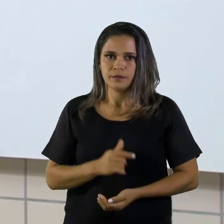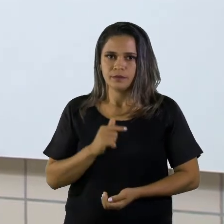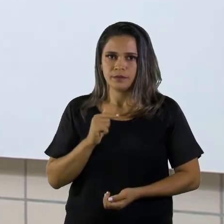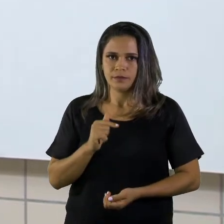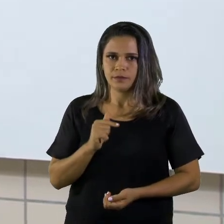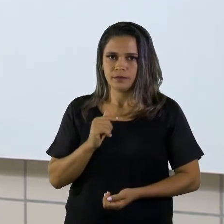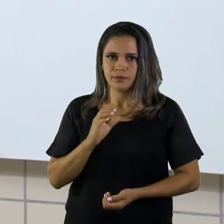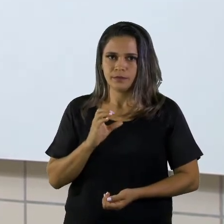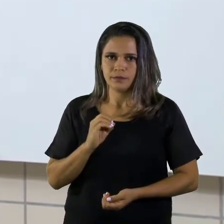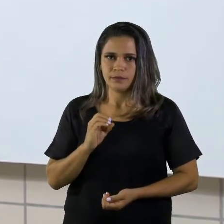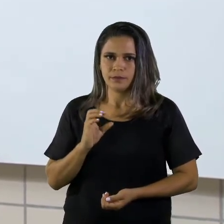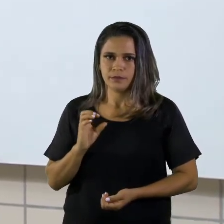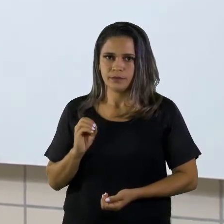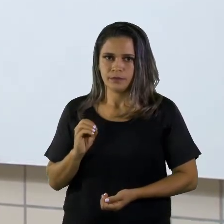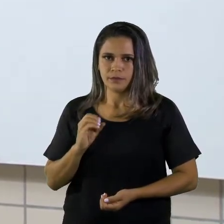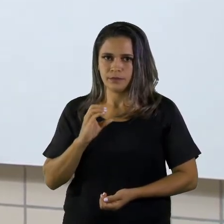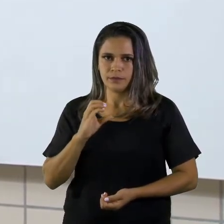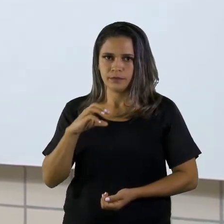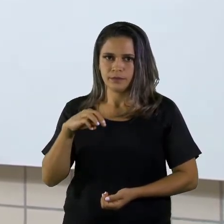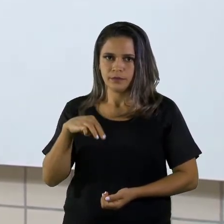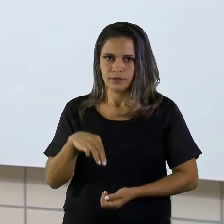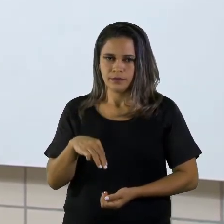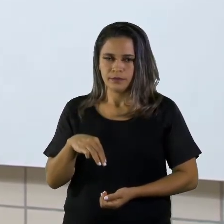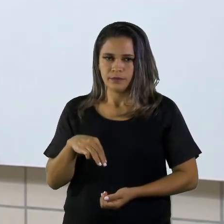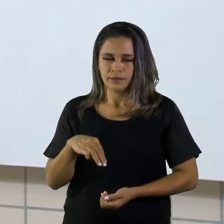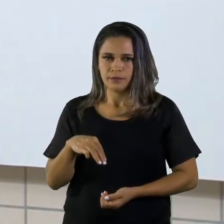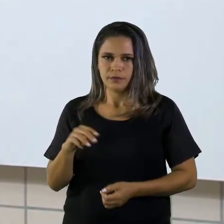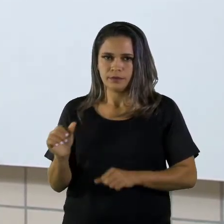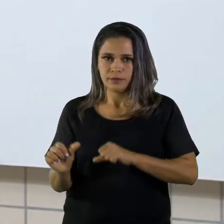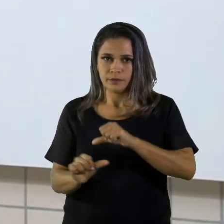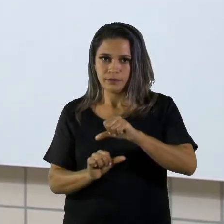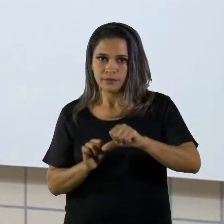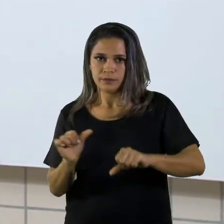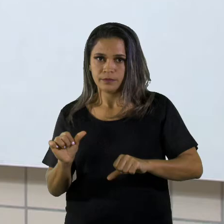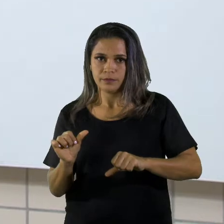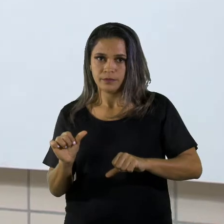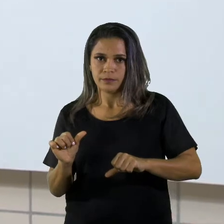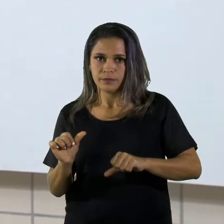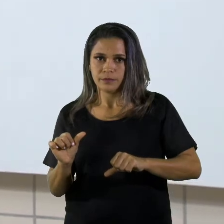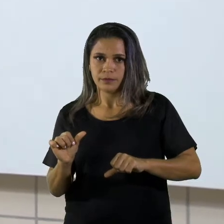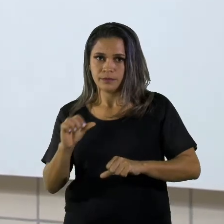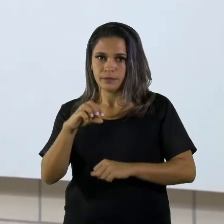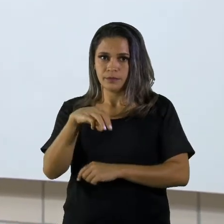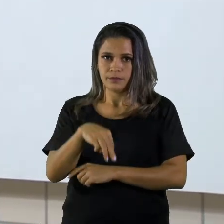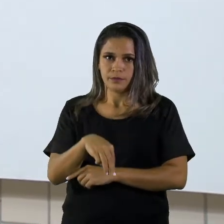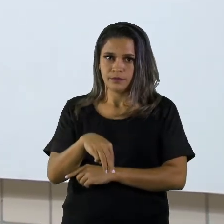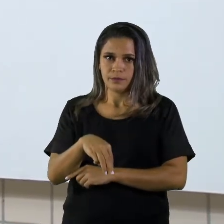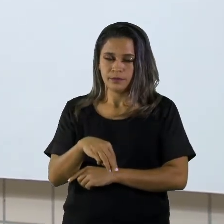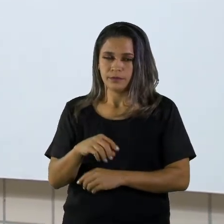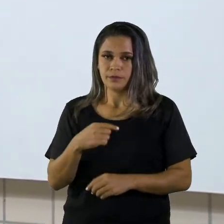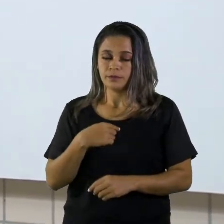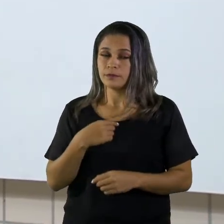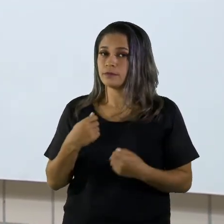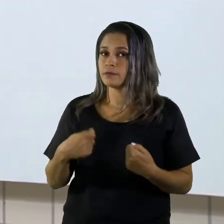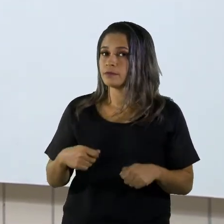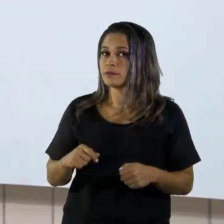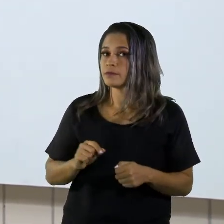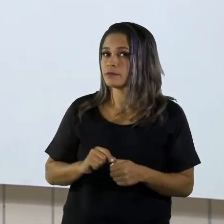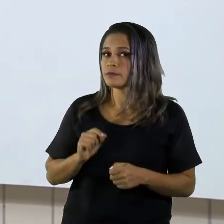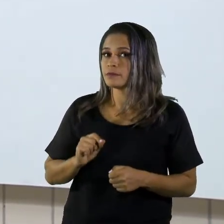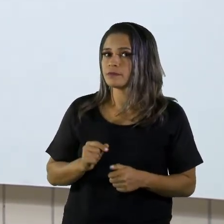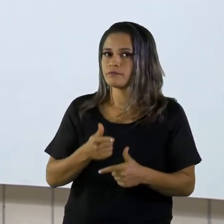700 centímetros. Para transformar ele em metros, o que eu devo fazer?